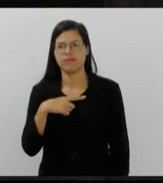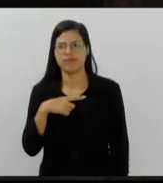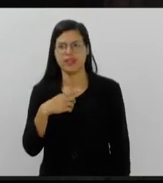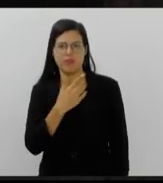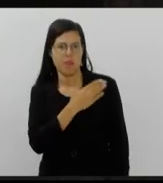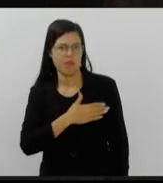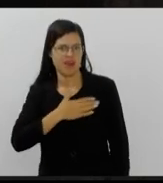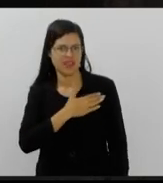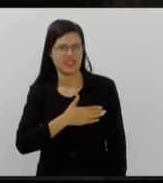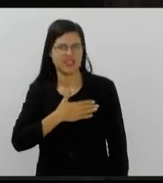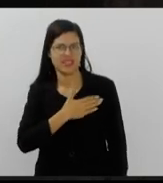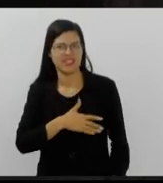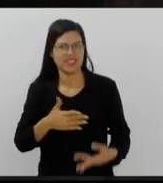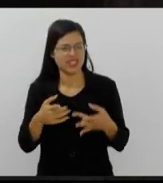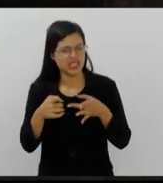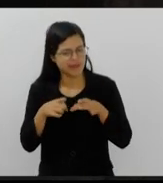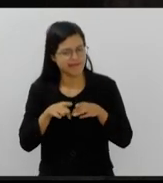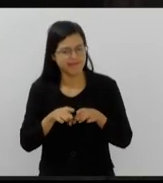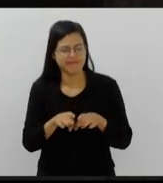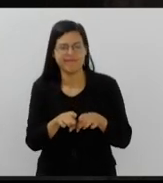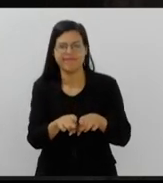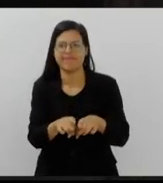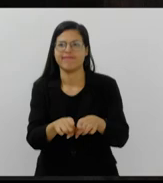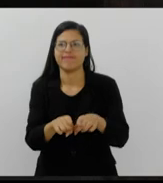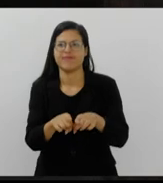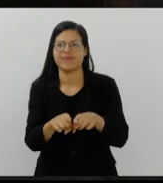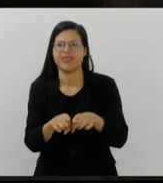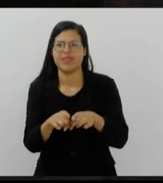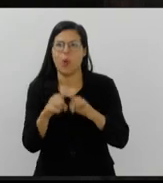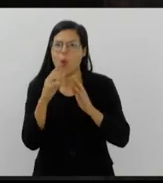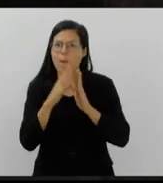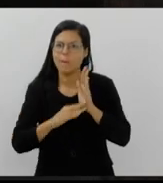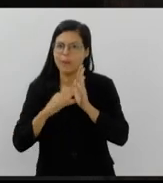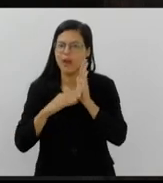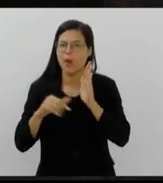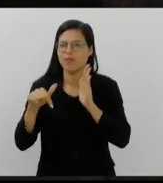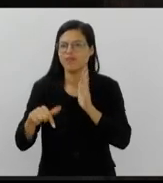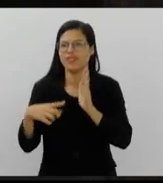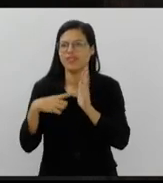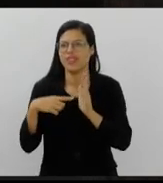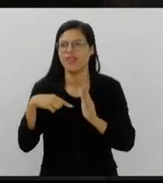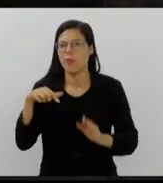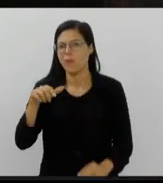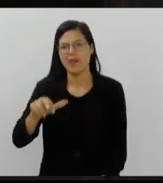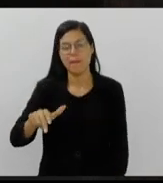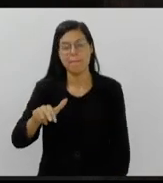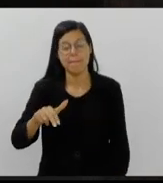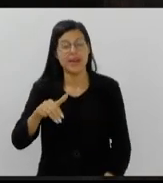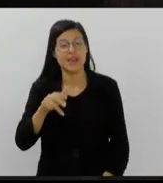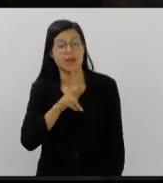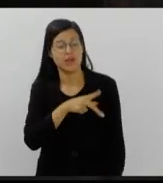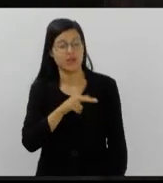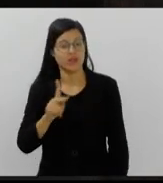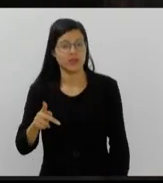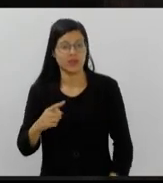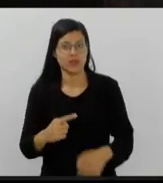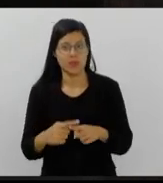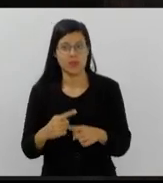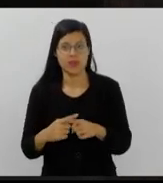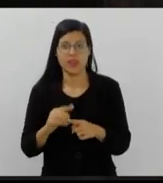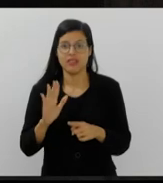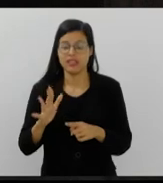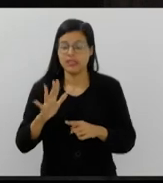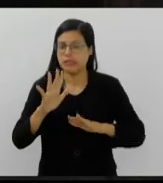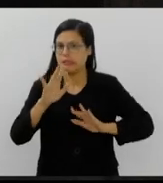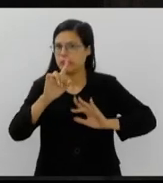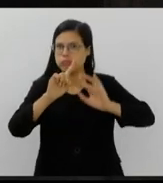seu lado, tentar me espelhar em Ana e tê-la como irmã e mestre. Porque ela está anos-luz à nossa